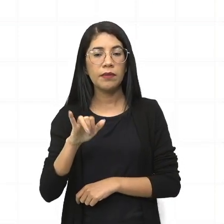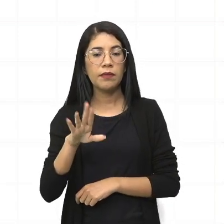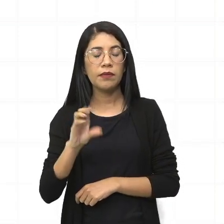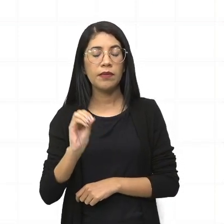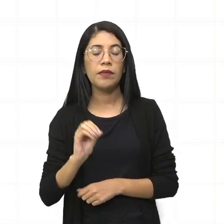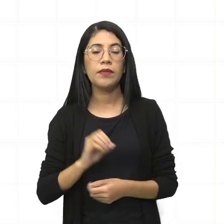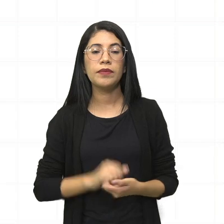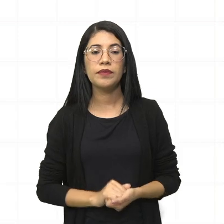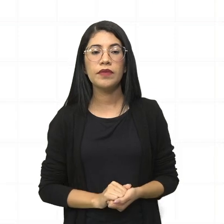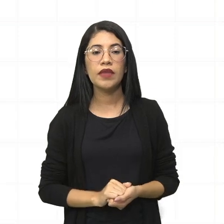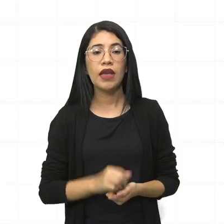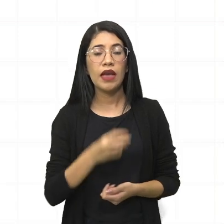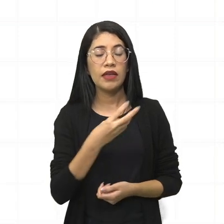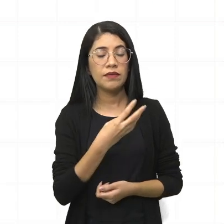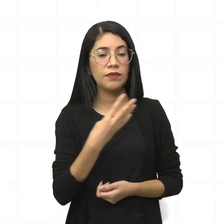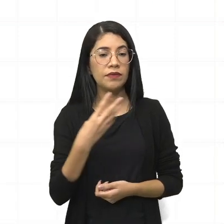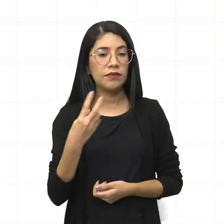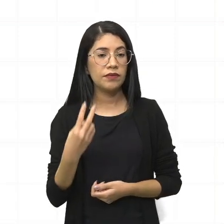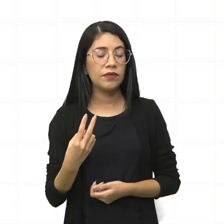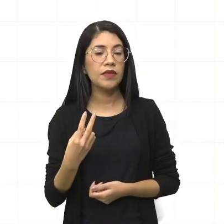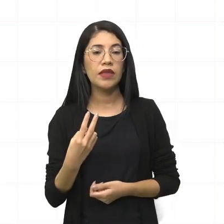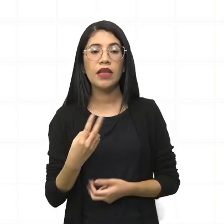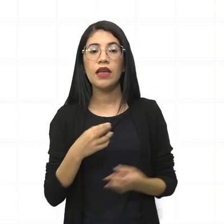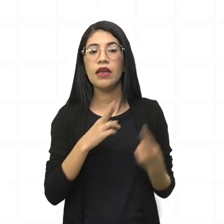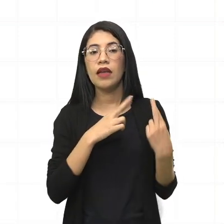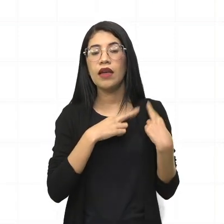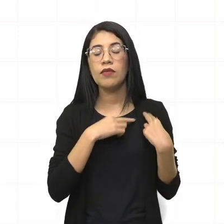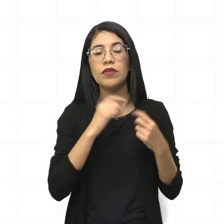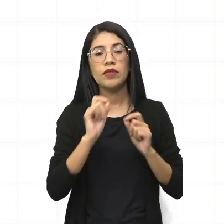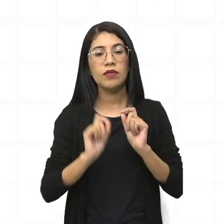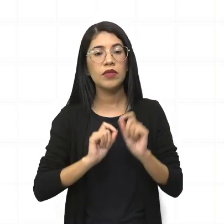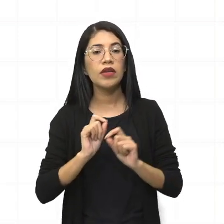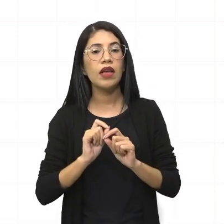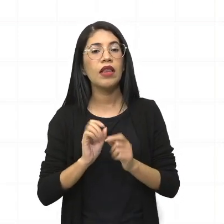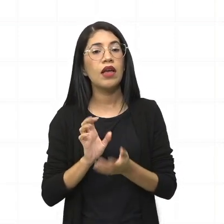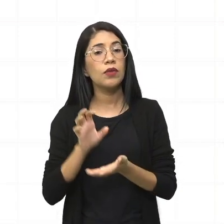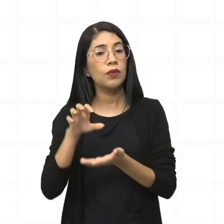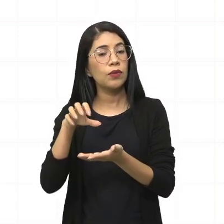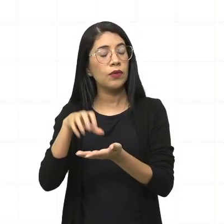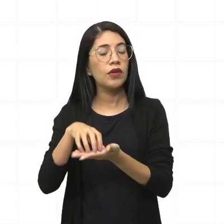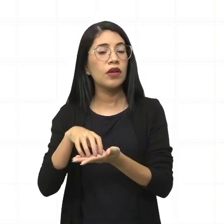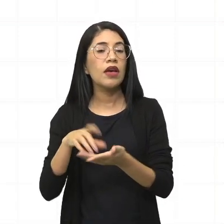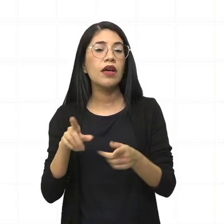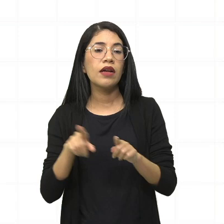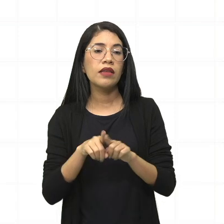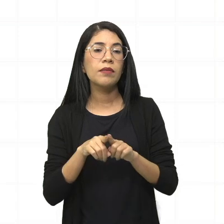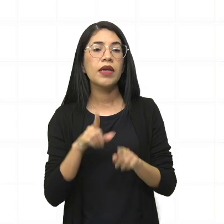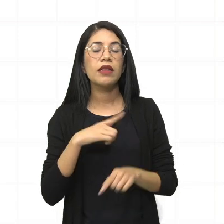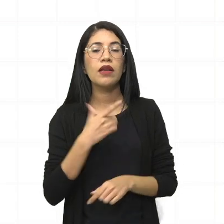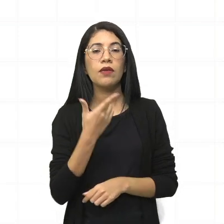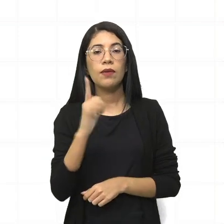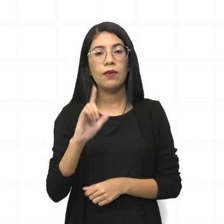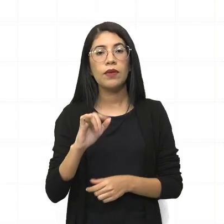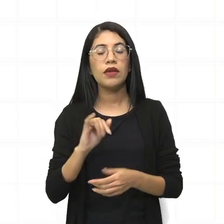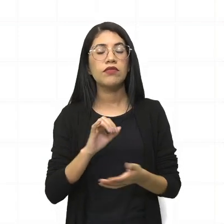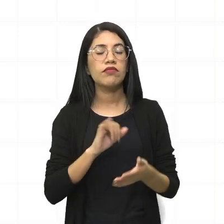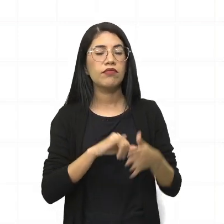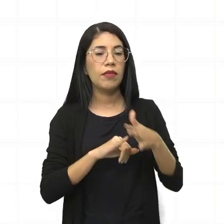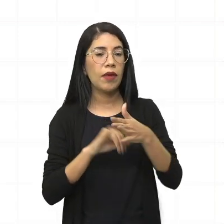Essas 342 unidades são de responsabilidade do ICMBio, mas também nós temos unidades de